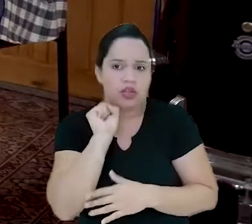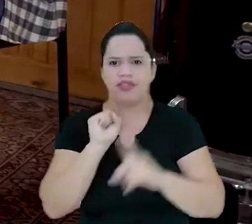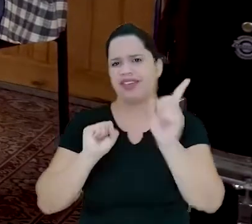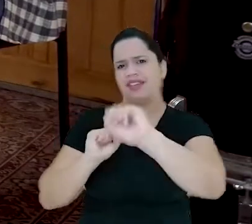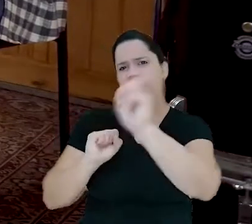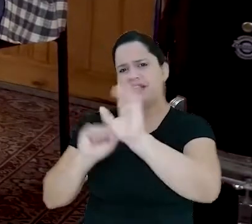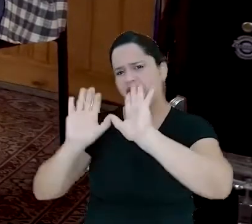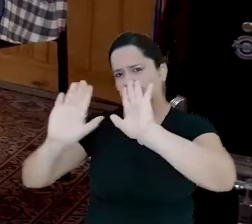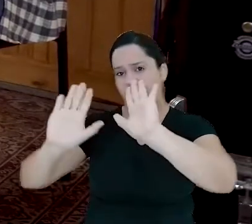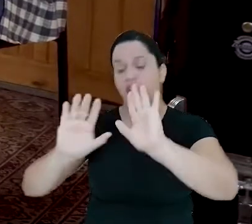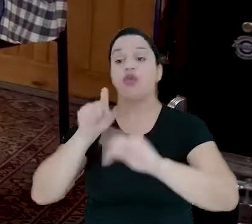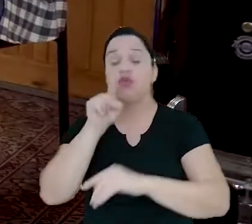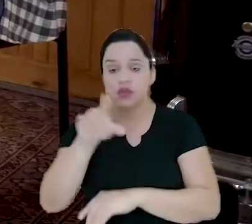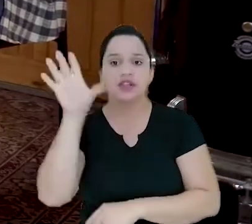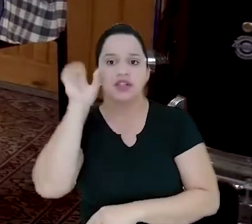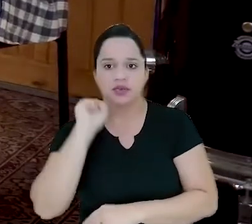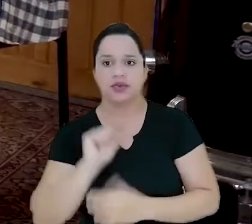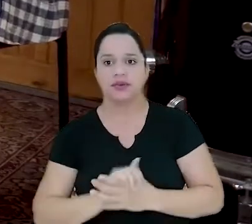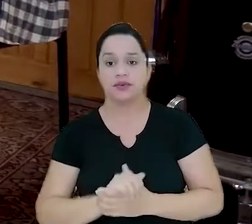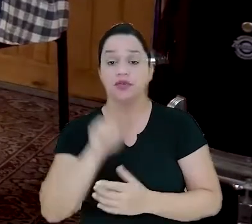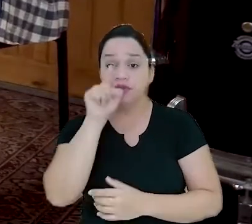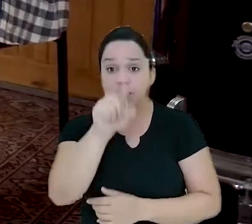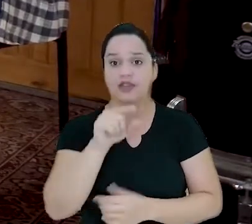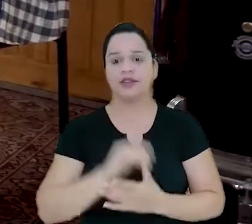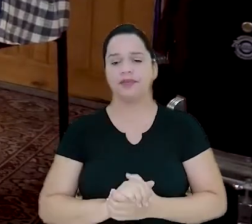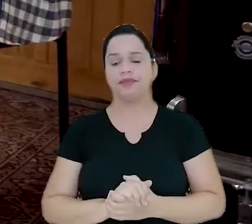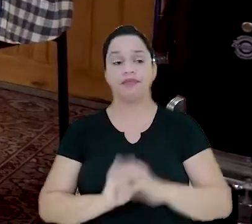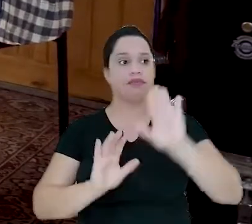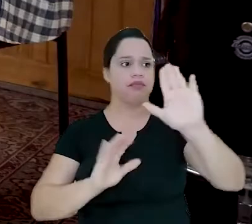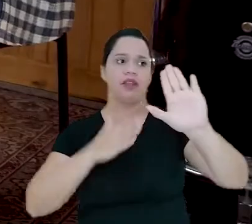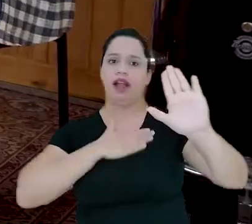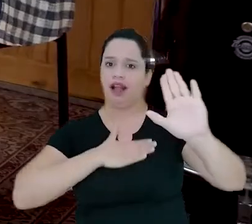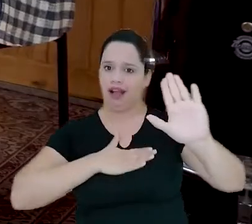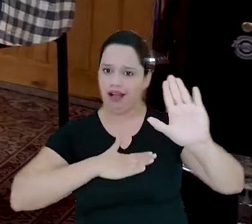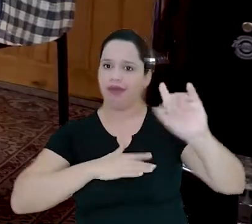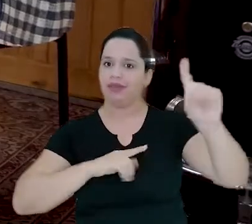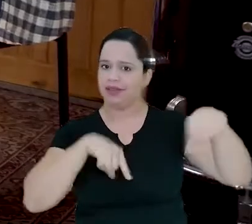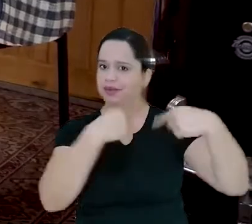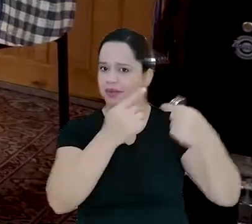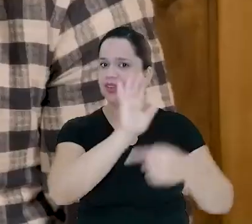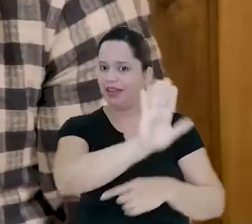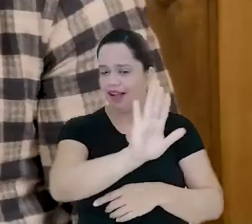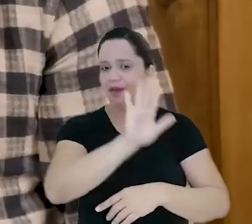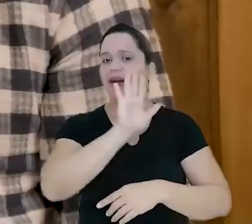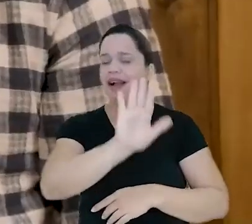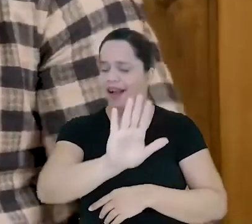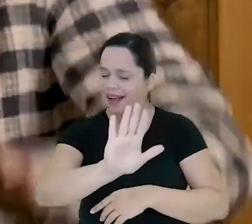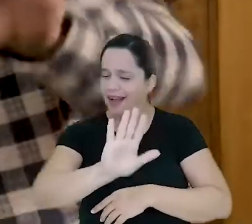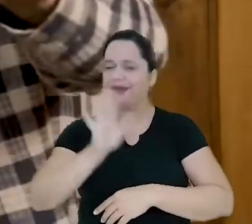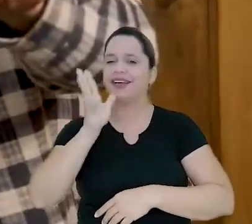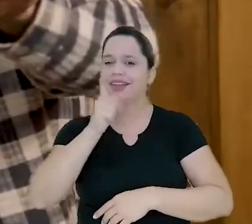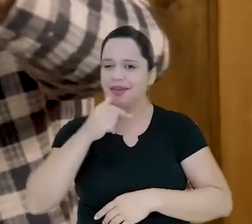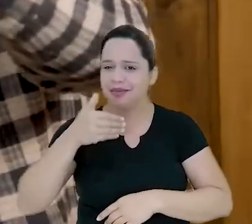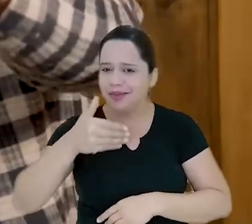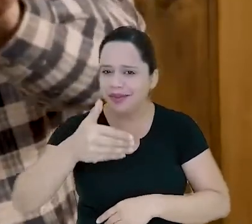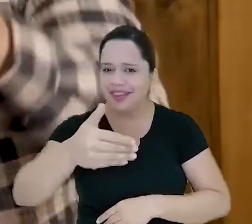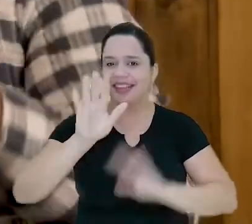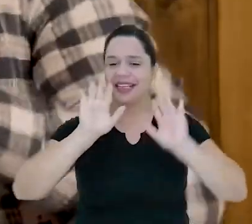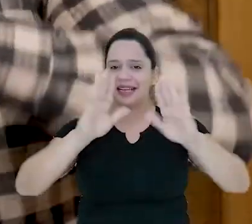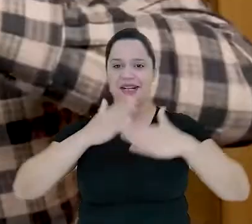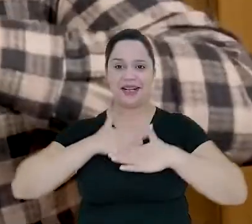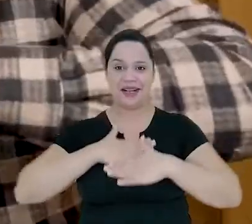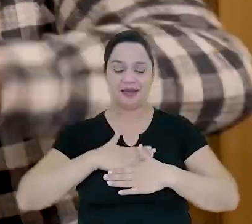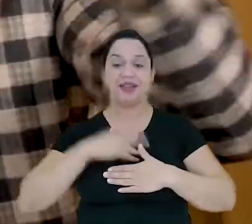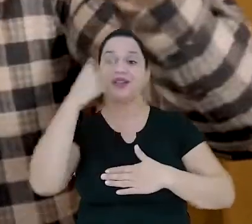obrigada. Ouve você. Caramba, calma que eu vou continuar nisso, eu vou chegar. Vai demorar,